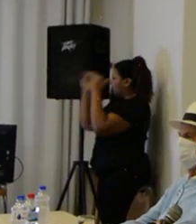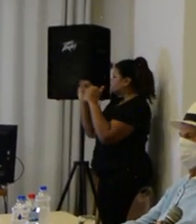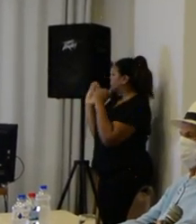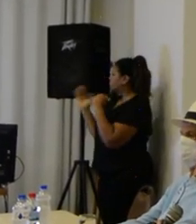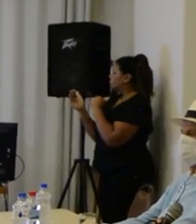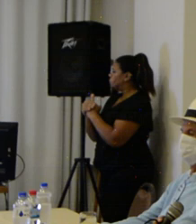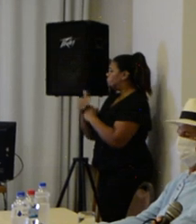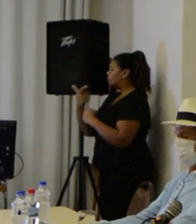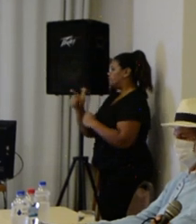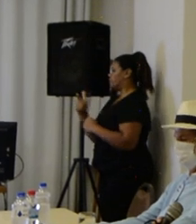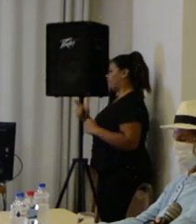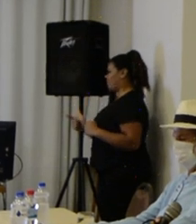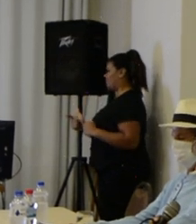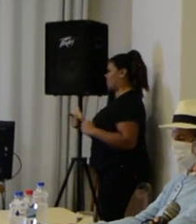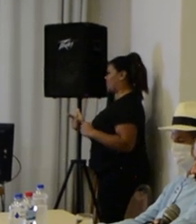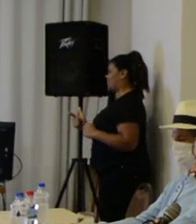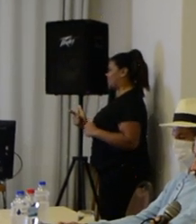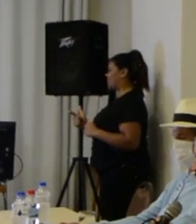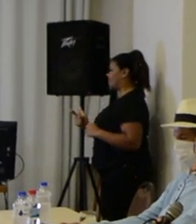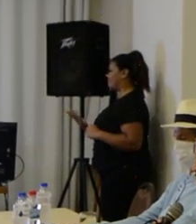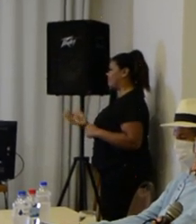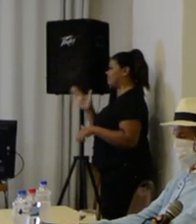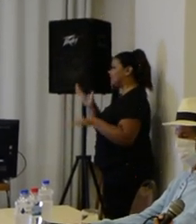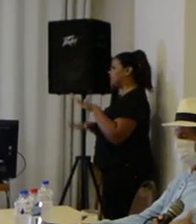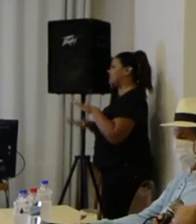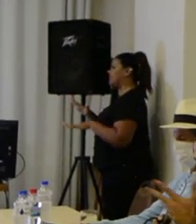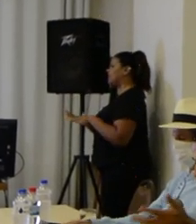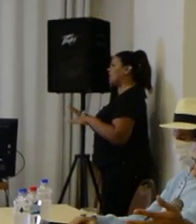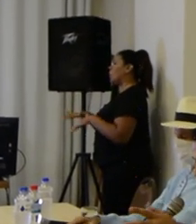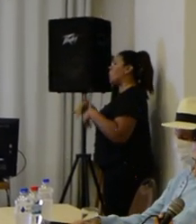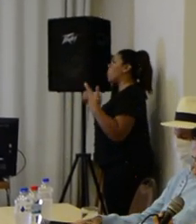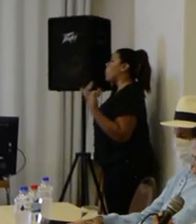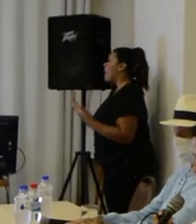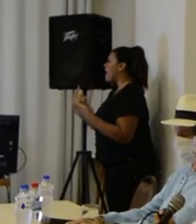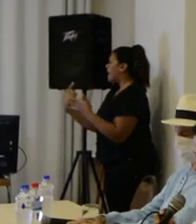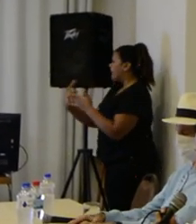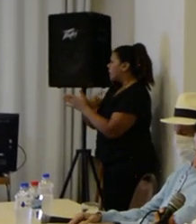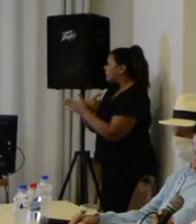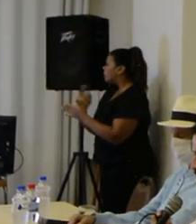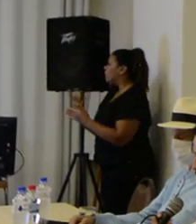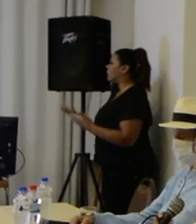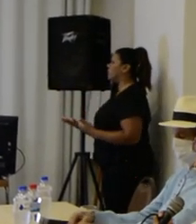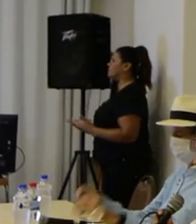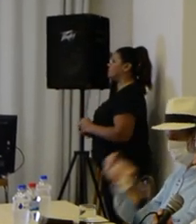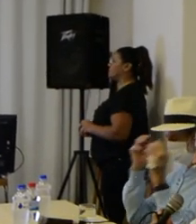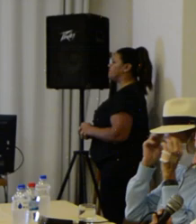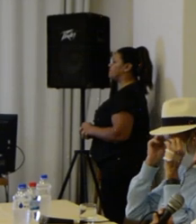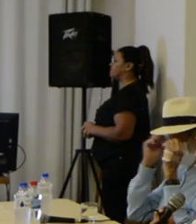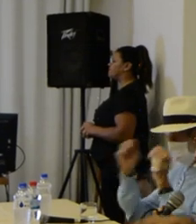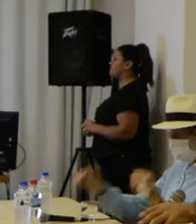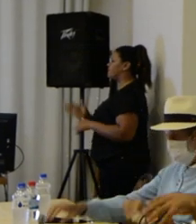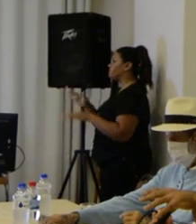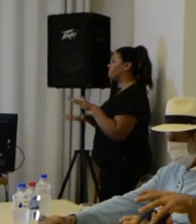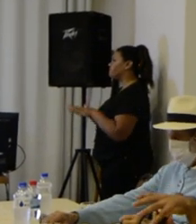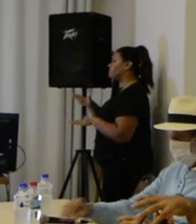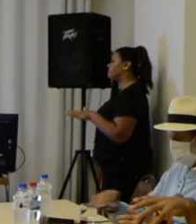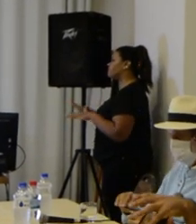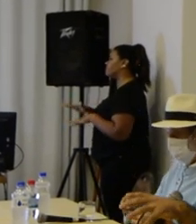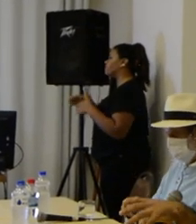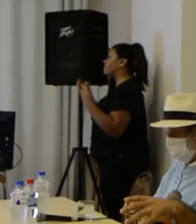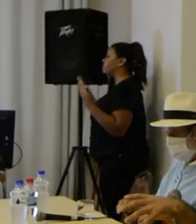esconder, independente de qual pergunta fosse, independente de quem fosse